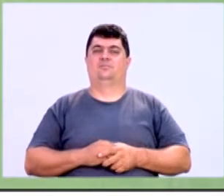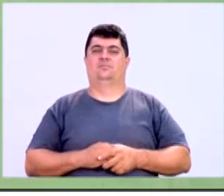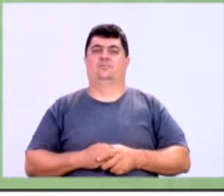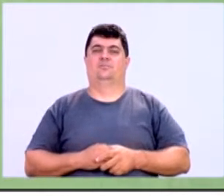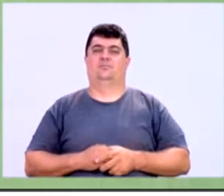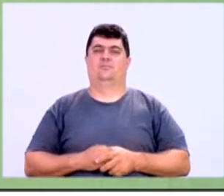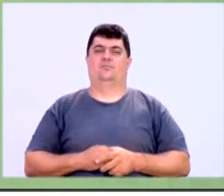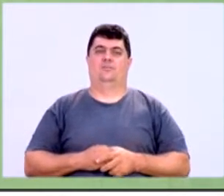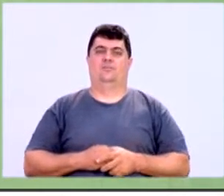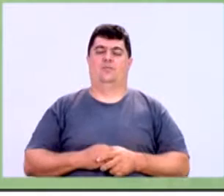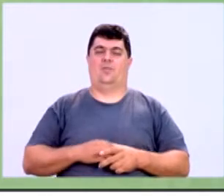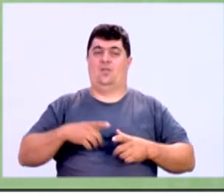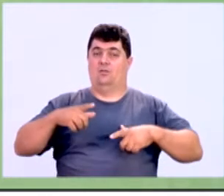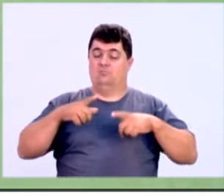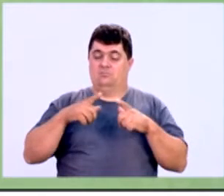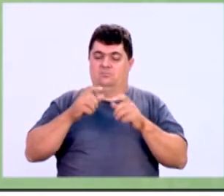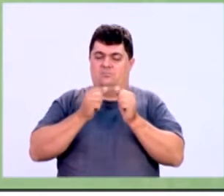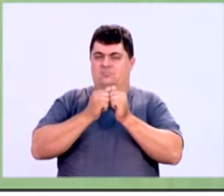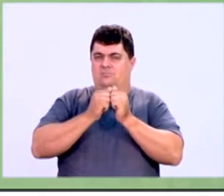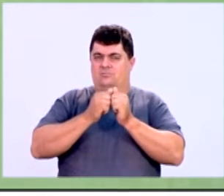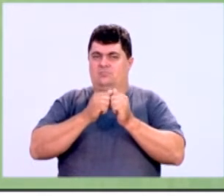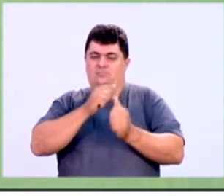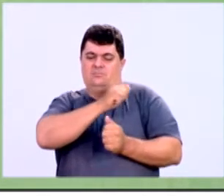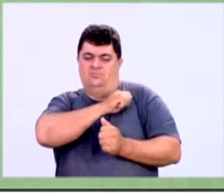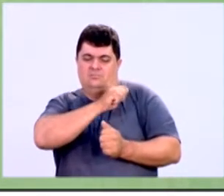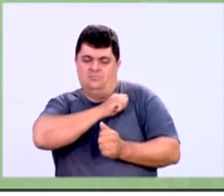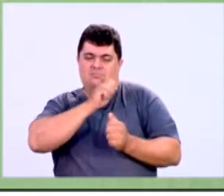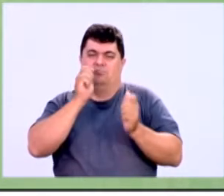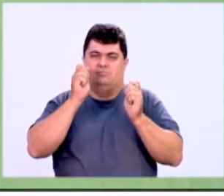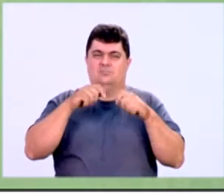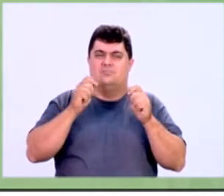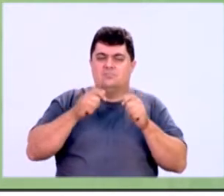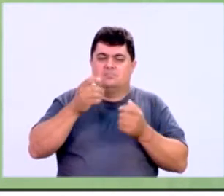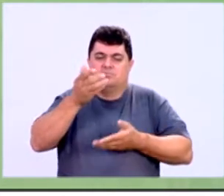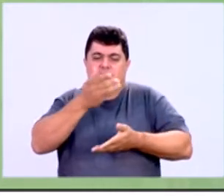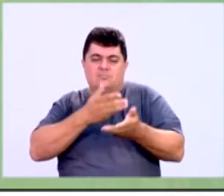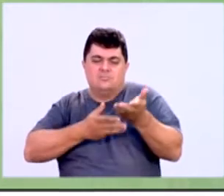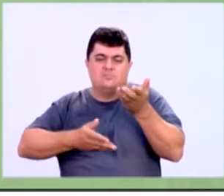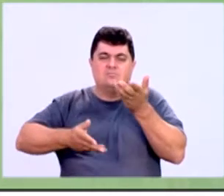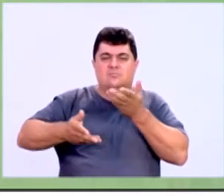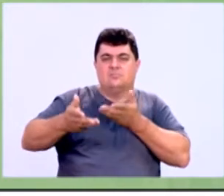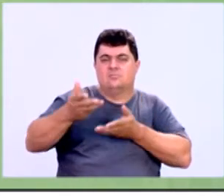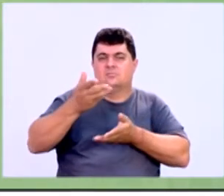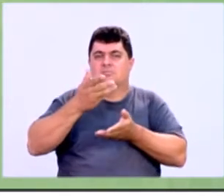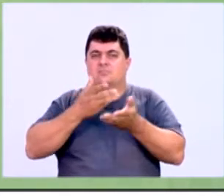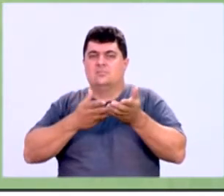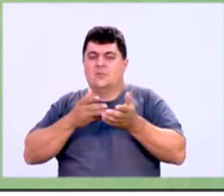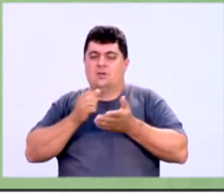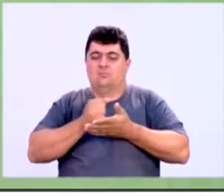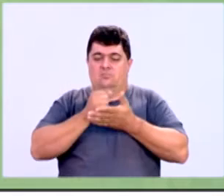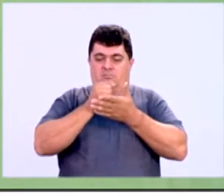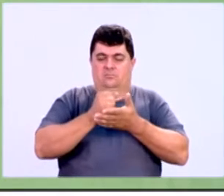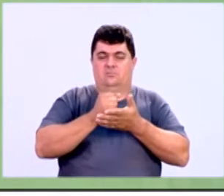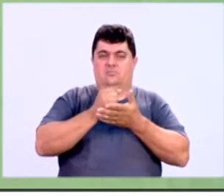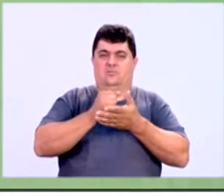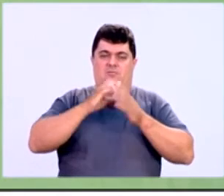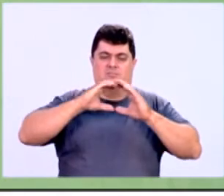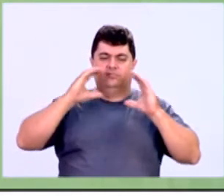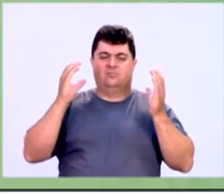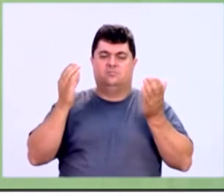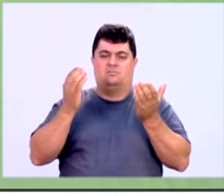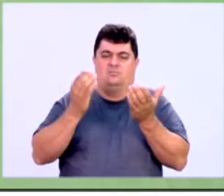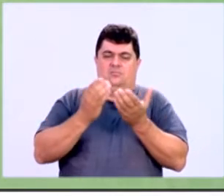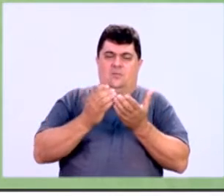o trabalho que eles estão se envolvendo poderão servir de formas de ajudar a comunidade em que